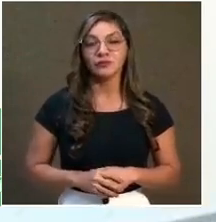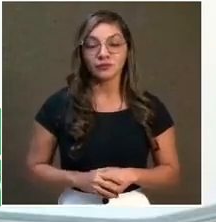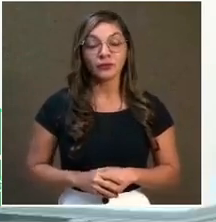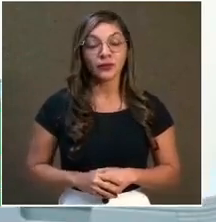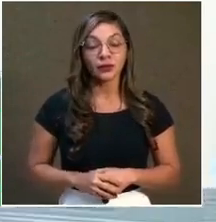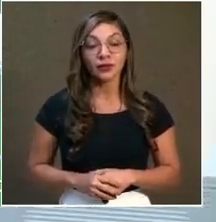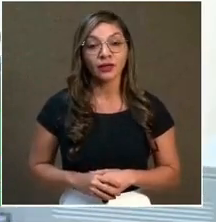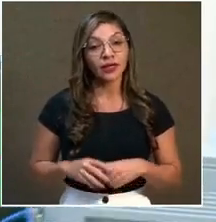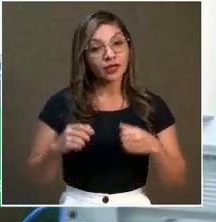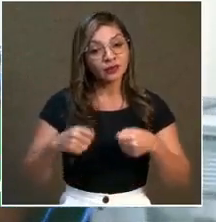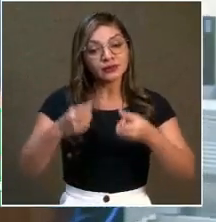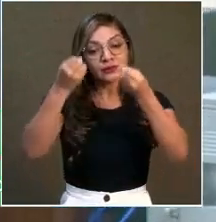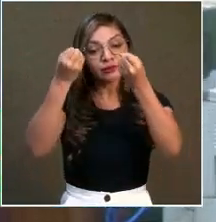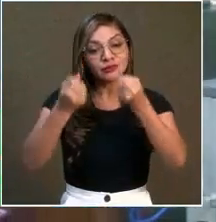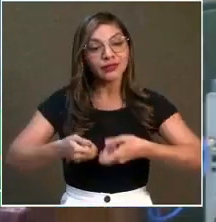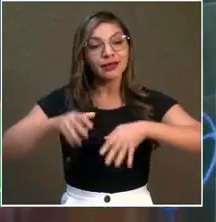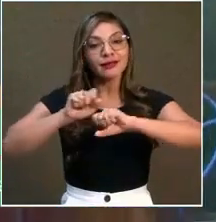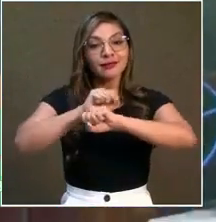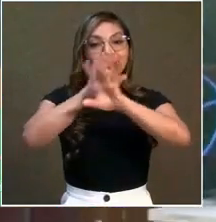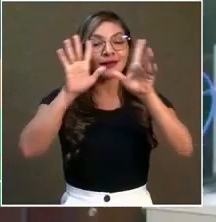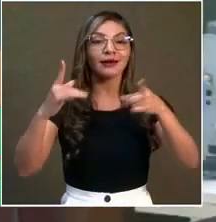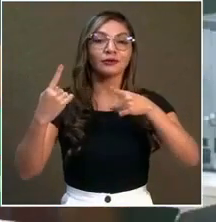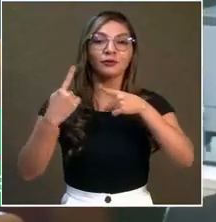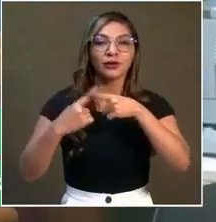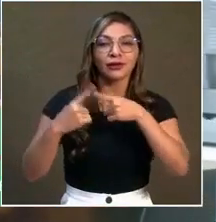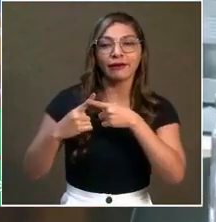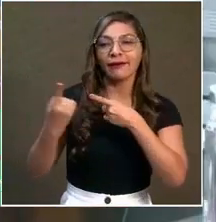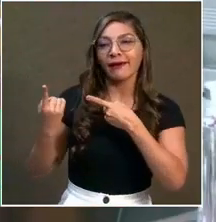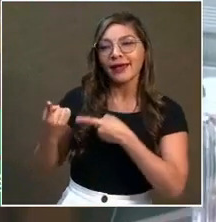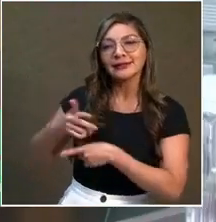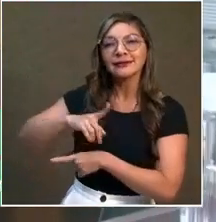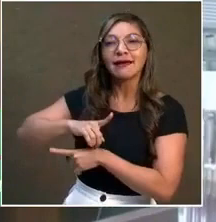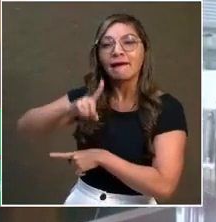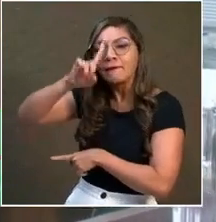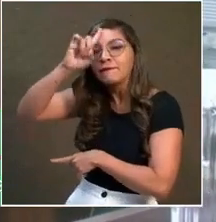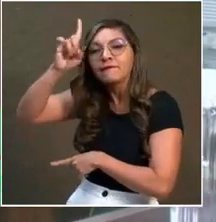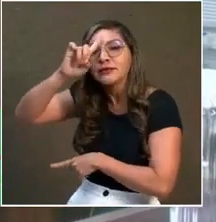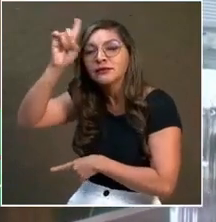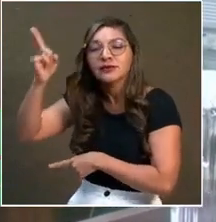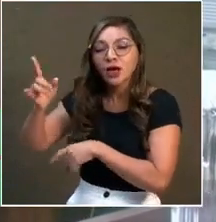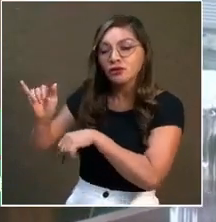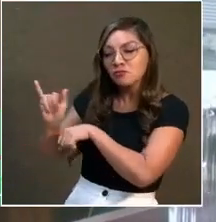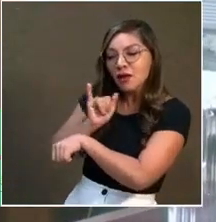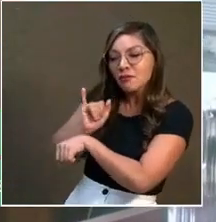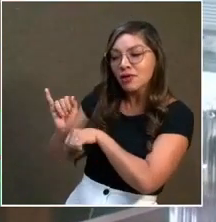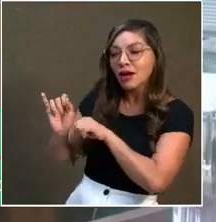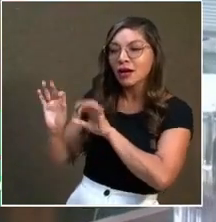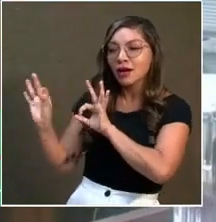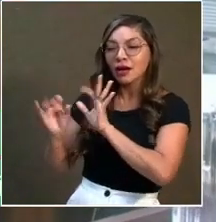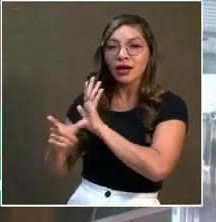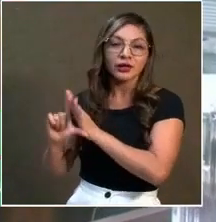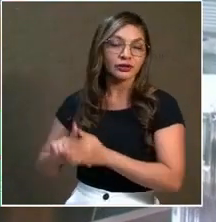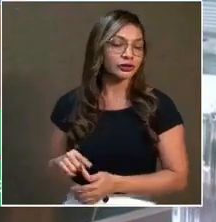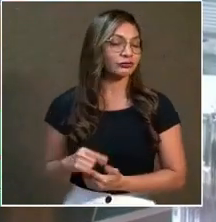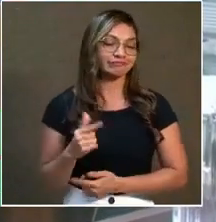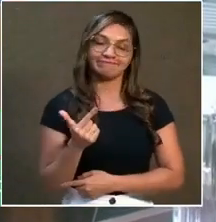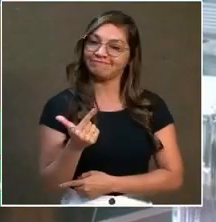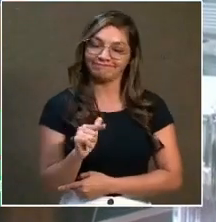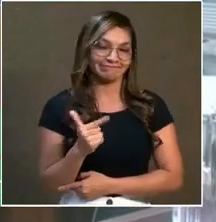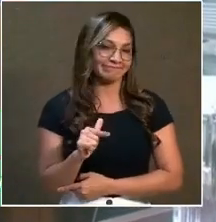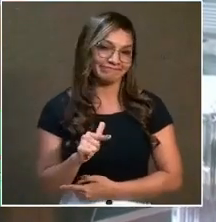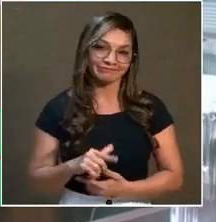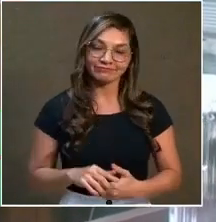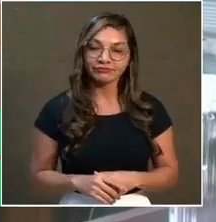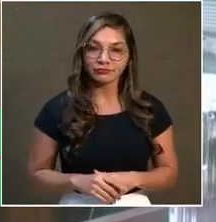Eu preciso deixar muito claro, porque essa história de premeditação é algo que não existiu.